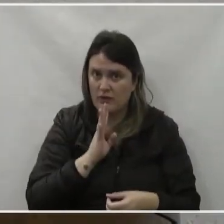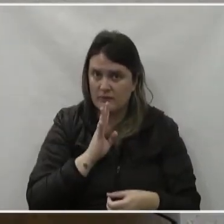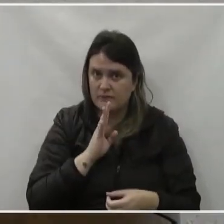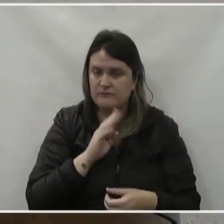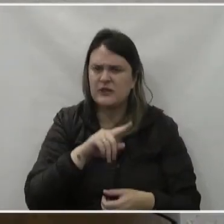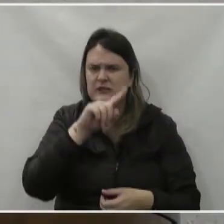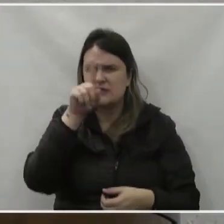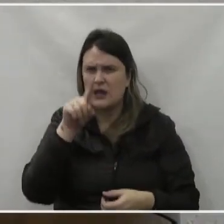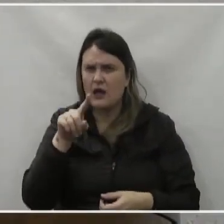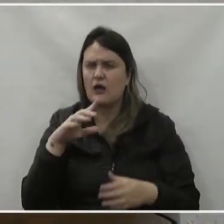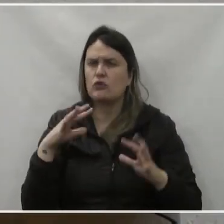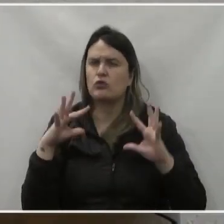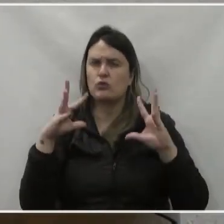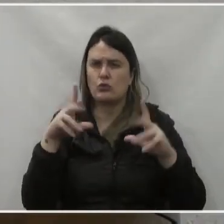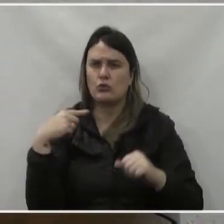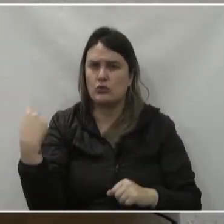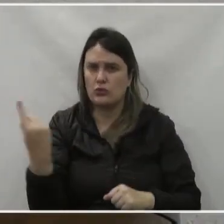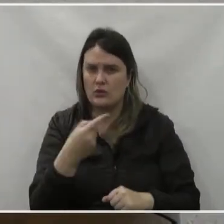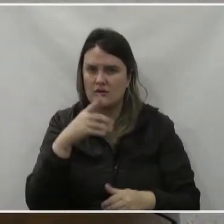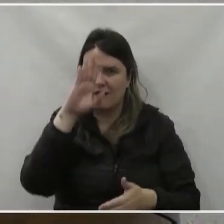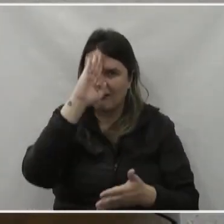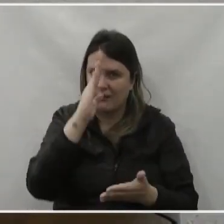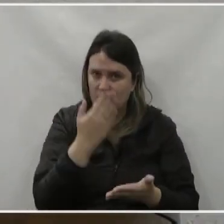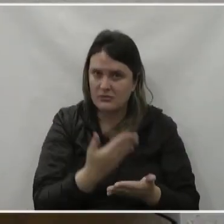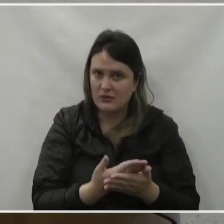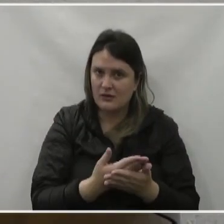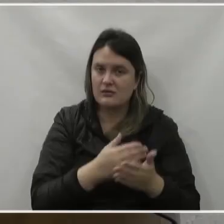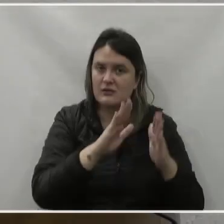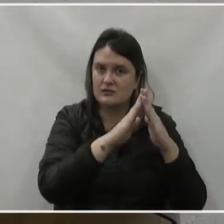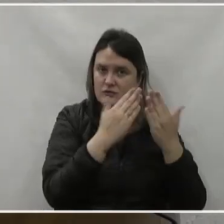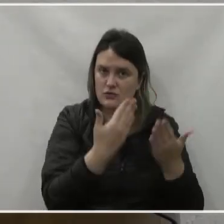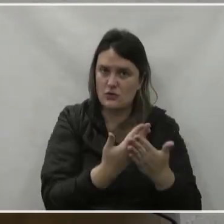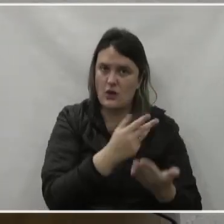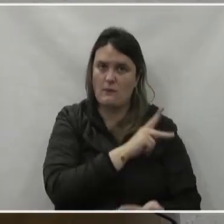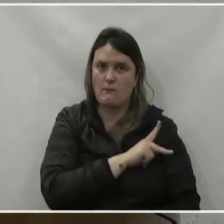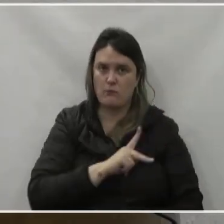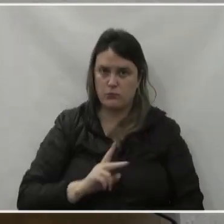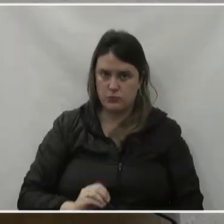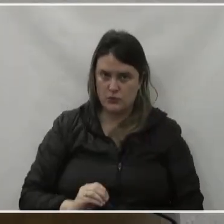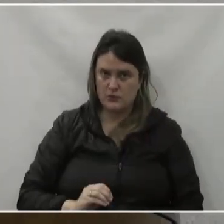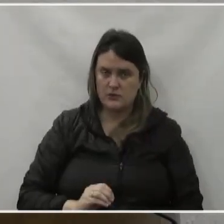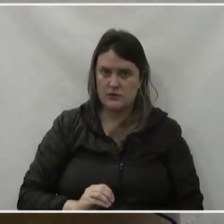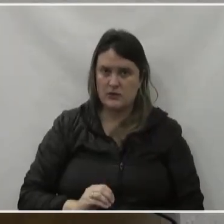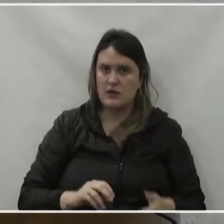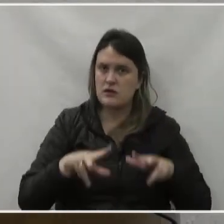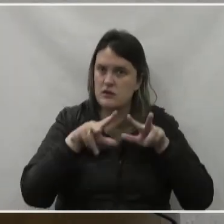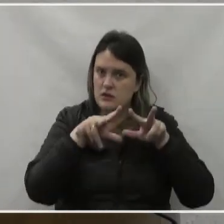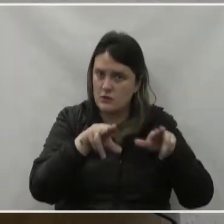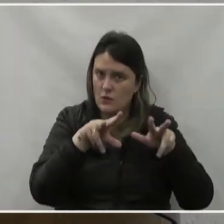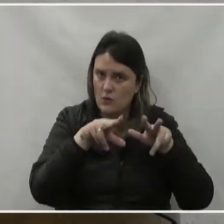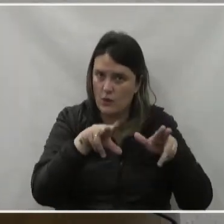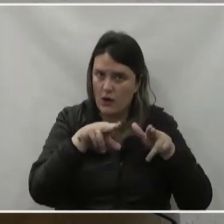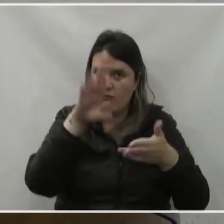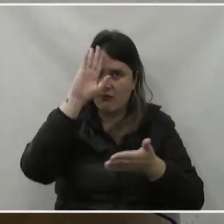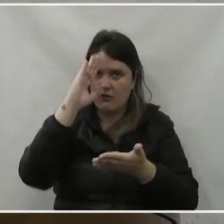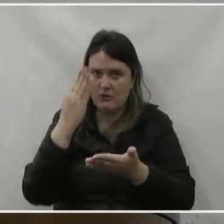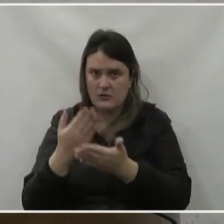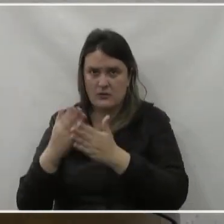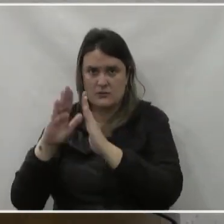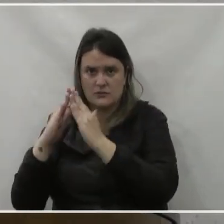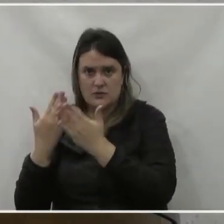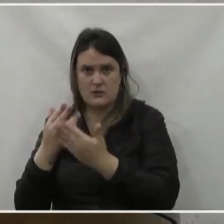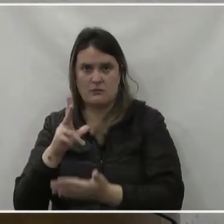Será que todos nós acreditamos nas escolas públicas da mesma forma que acreditamos nas